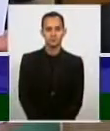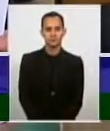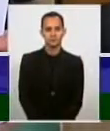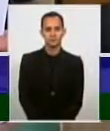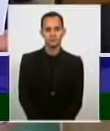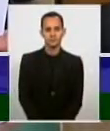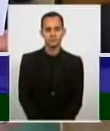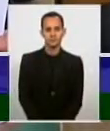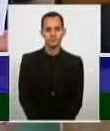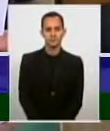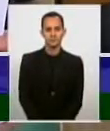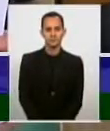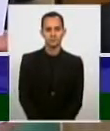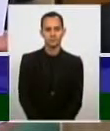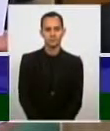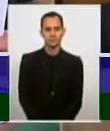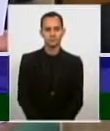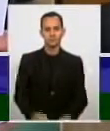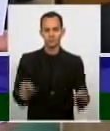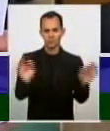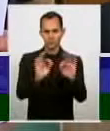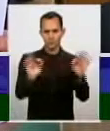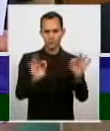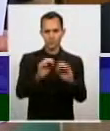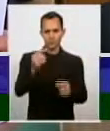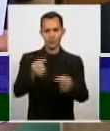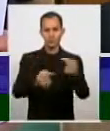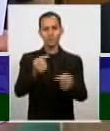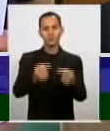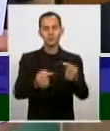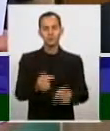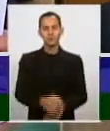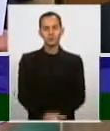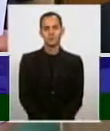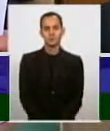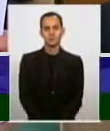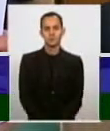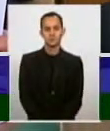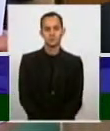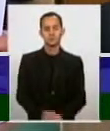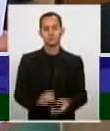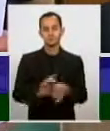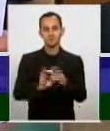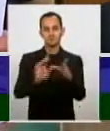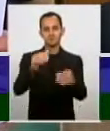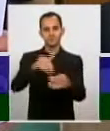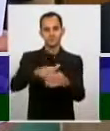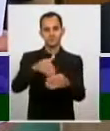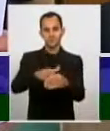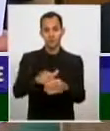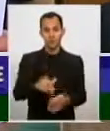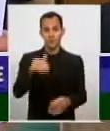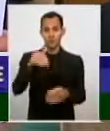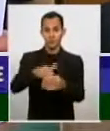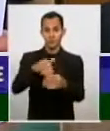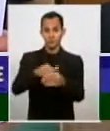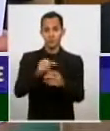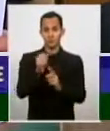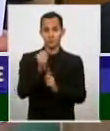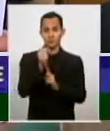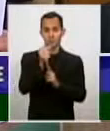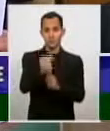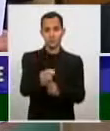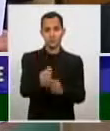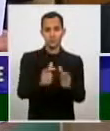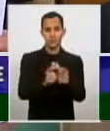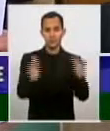A discutir? Não havendo quem queira discutir, está em votação. A votação é